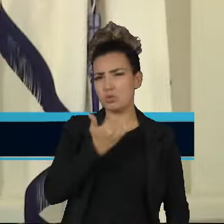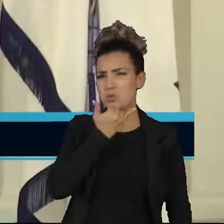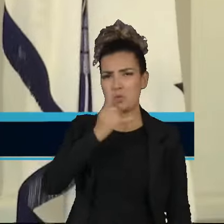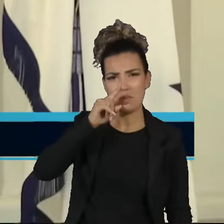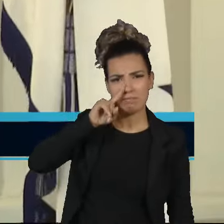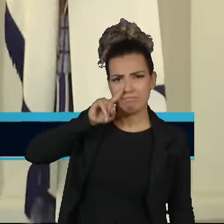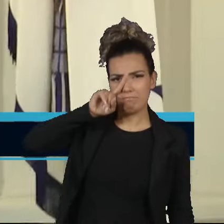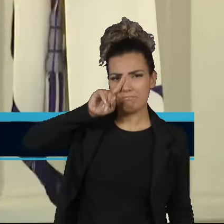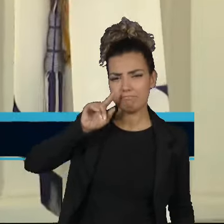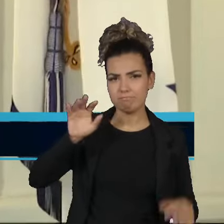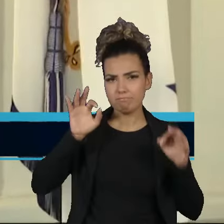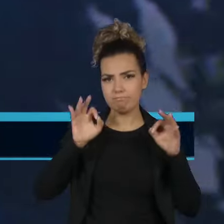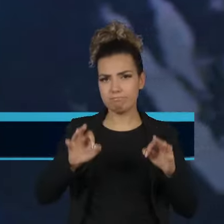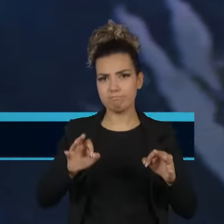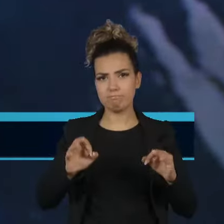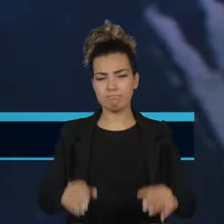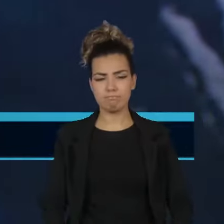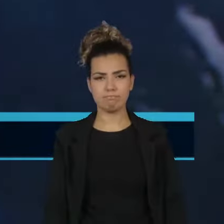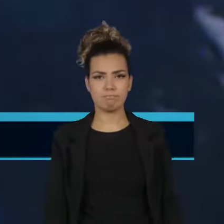Adolf Hitler.